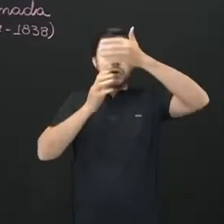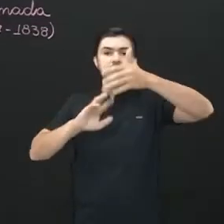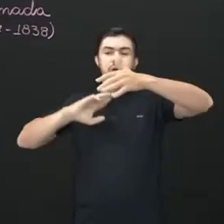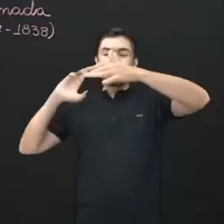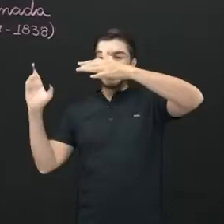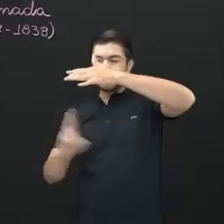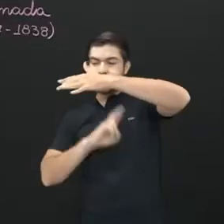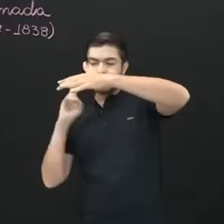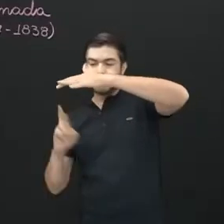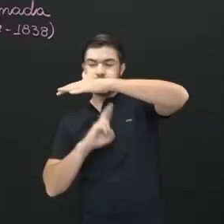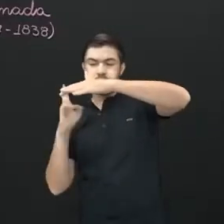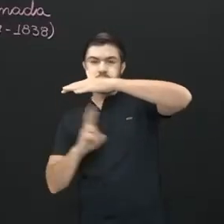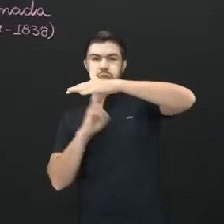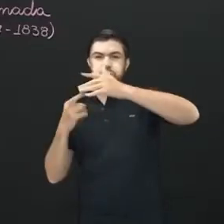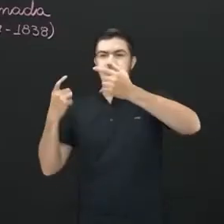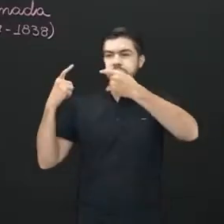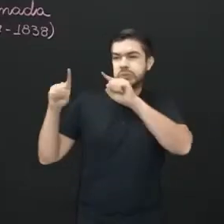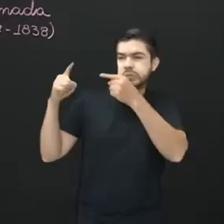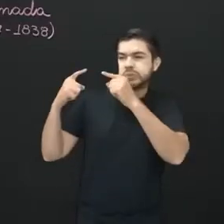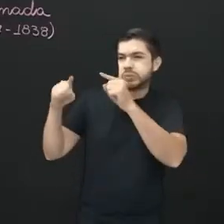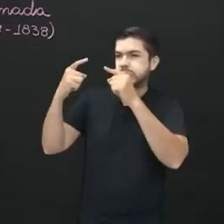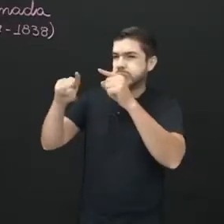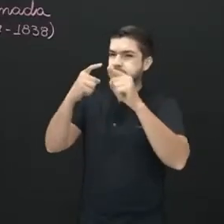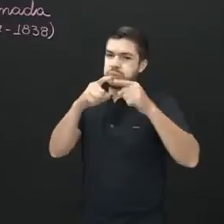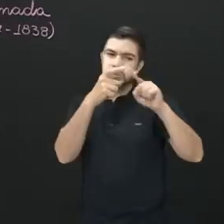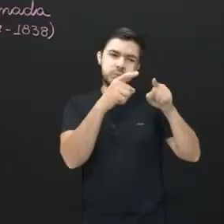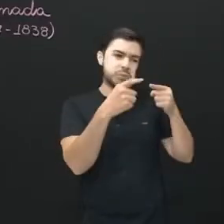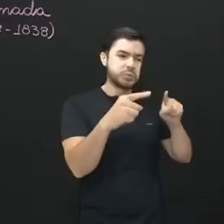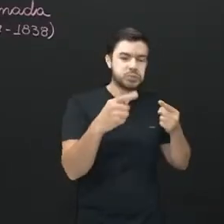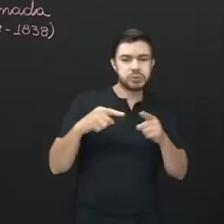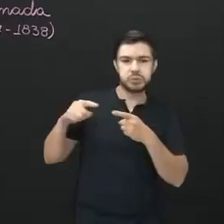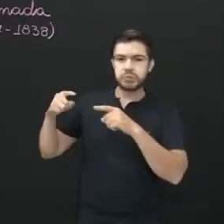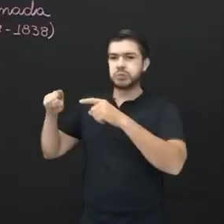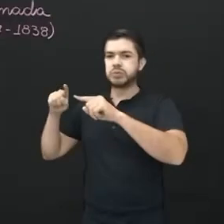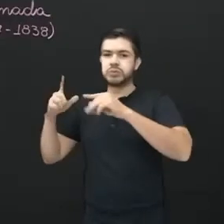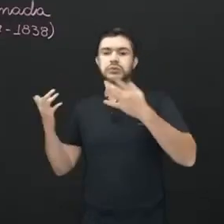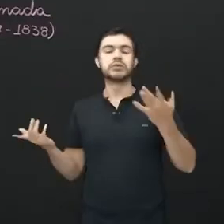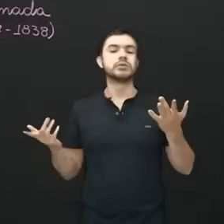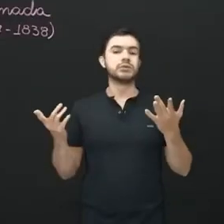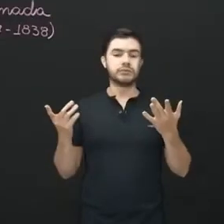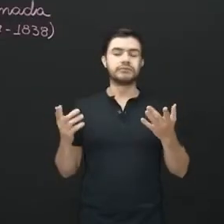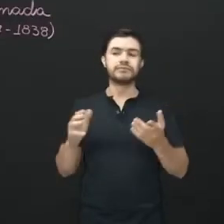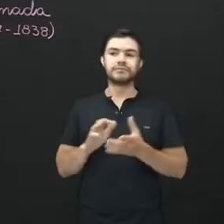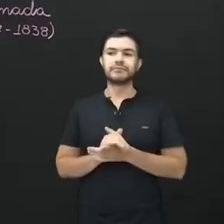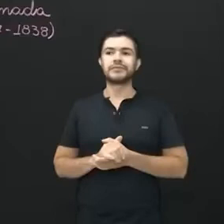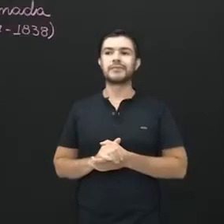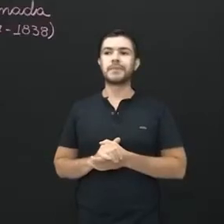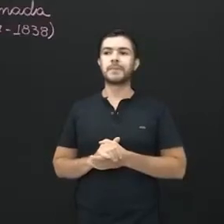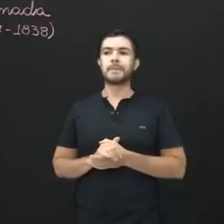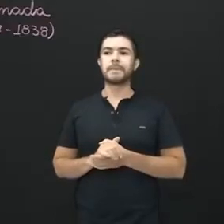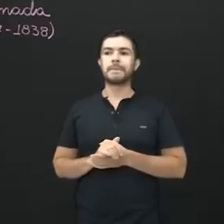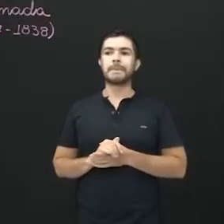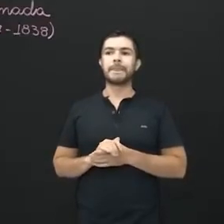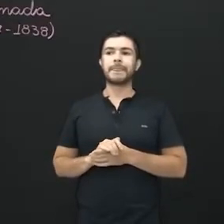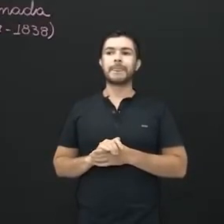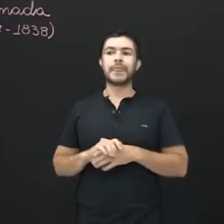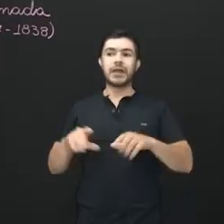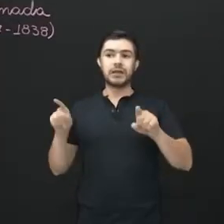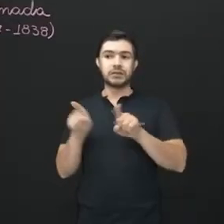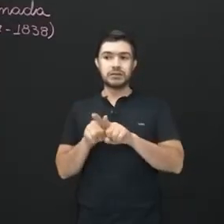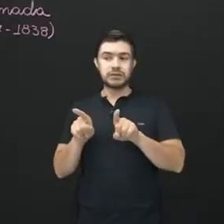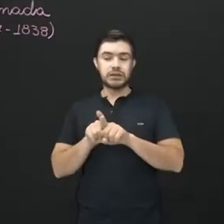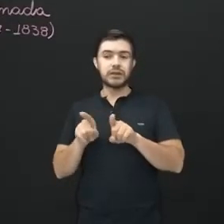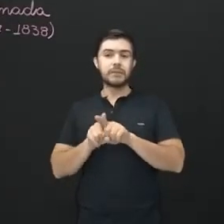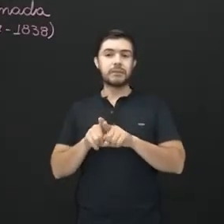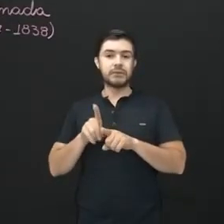revolta contra a escravidão e contra a opressão na Bahia por meio de um alfabeto ligado ao Islã. Olha que interessante.